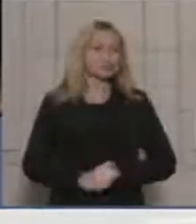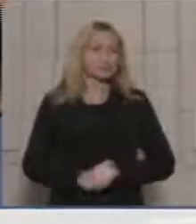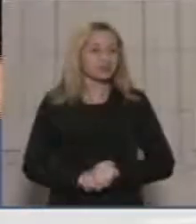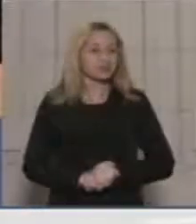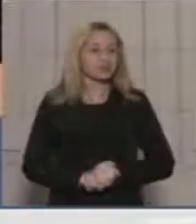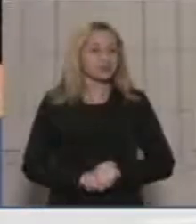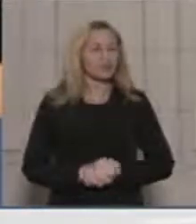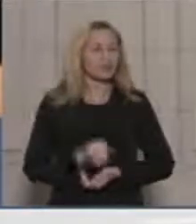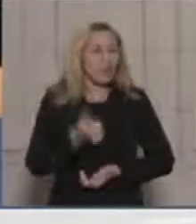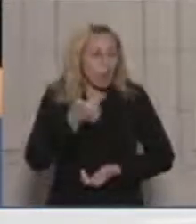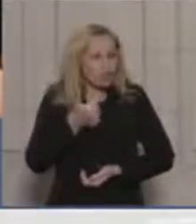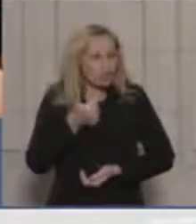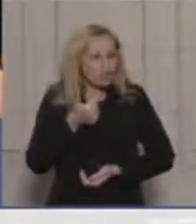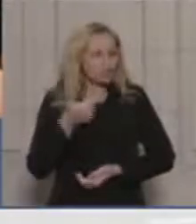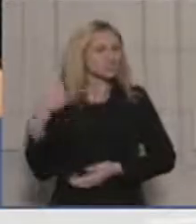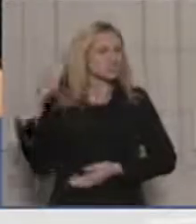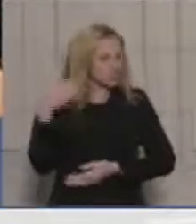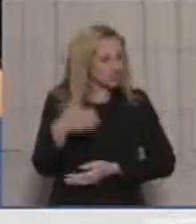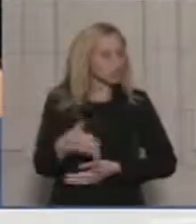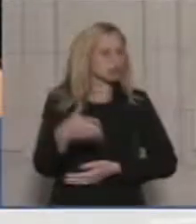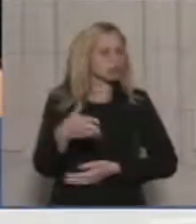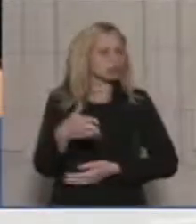porque está quase chegando,